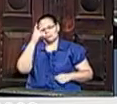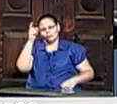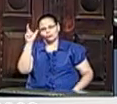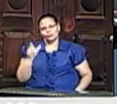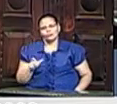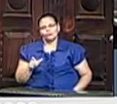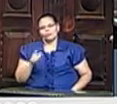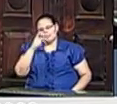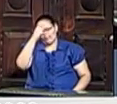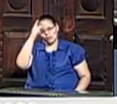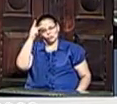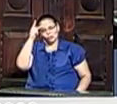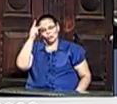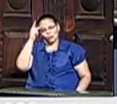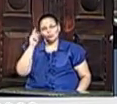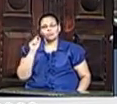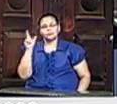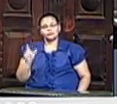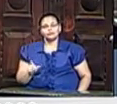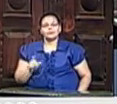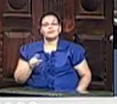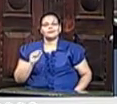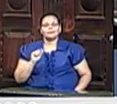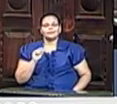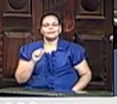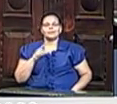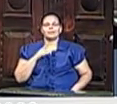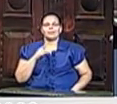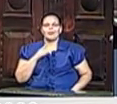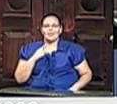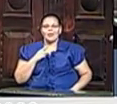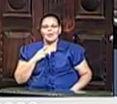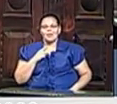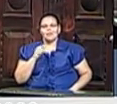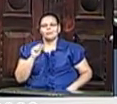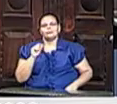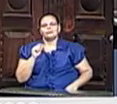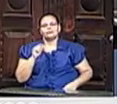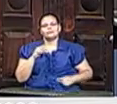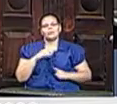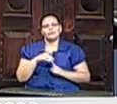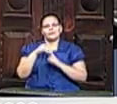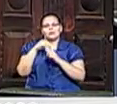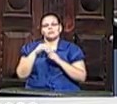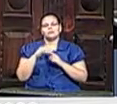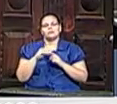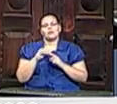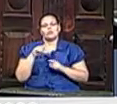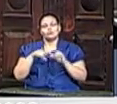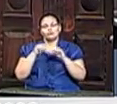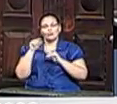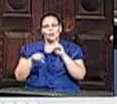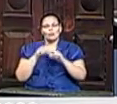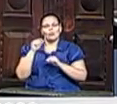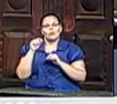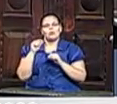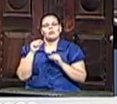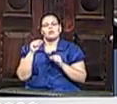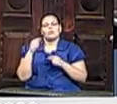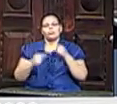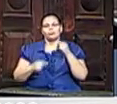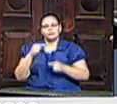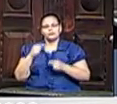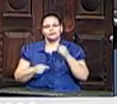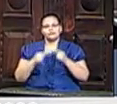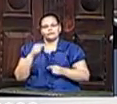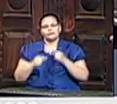em pessoas e indivíduos, e cada vez menos tem referência nas suas opções políticas, em partidos políticos.